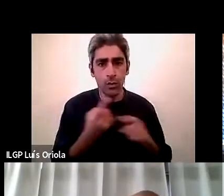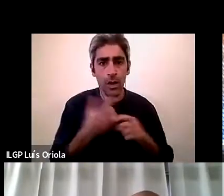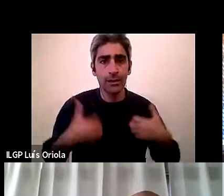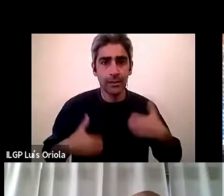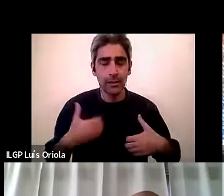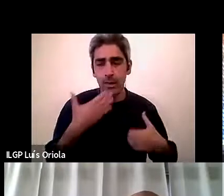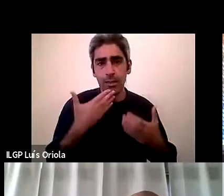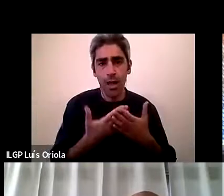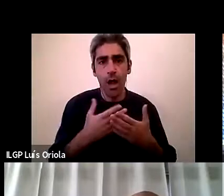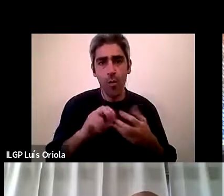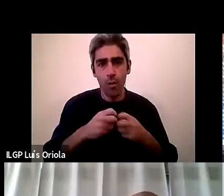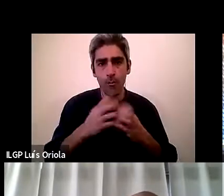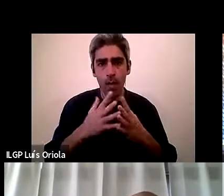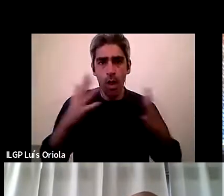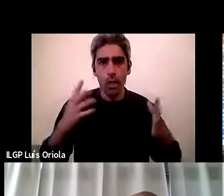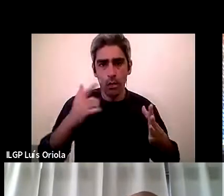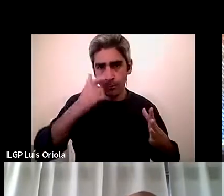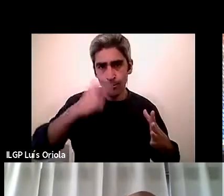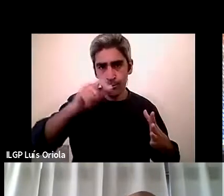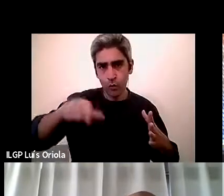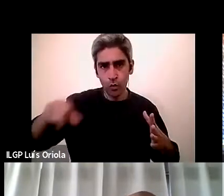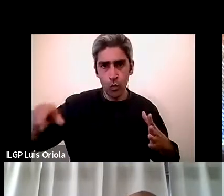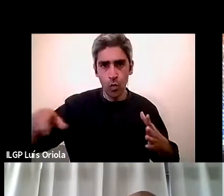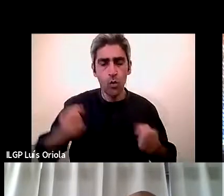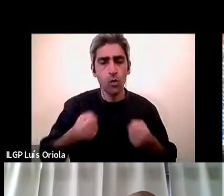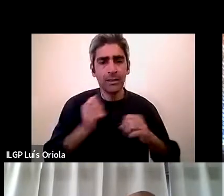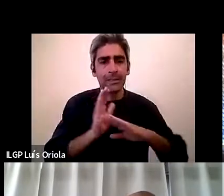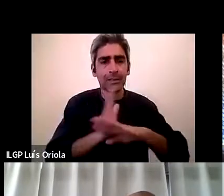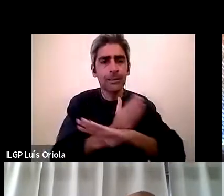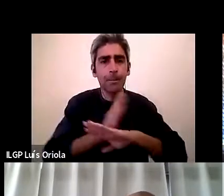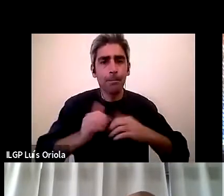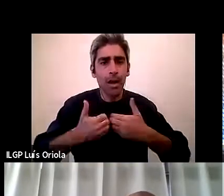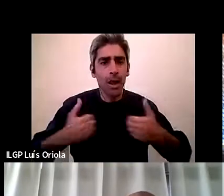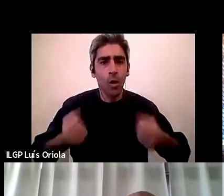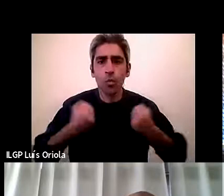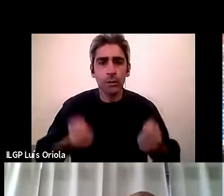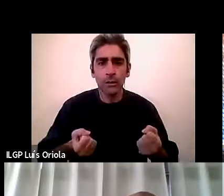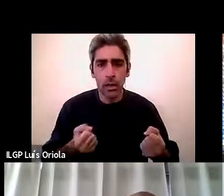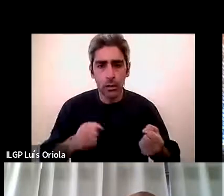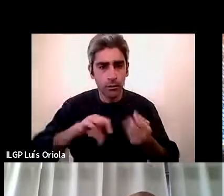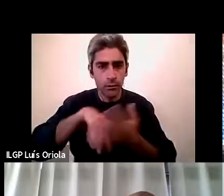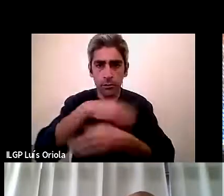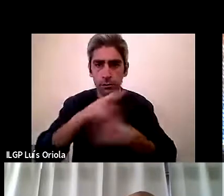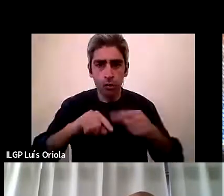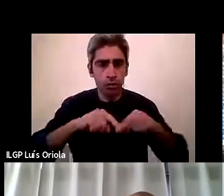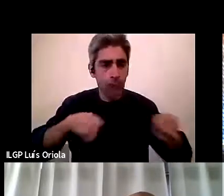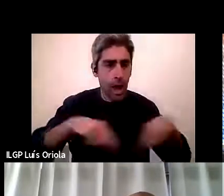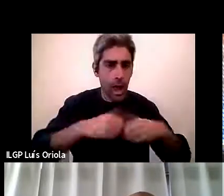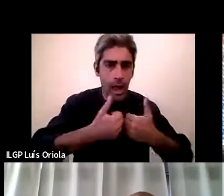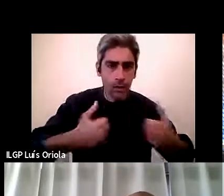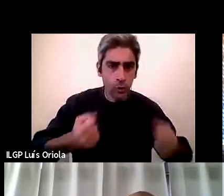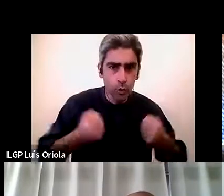vezes é o grande problema das pessoas, não conseguirem separar os espaços, não